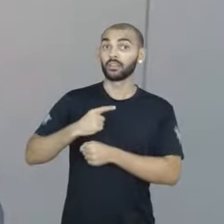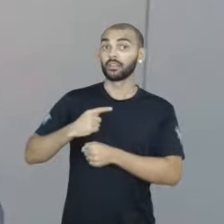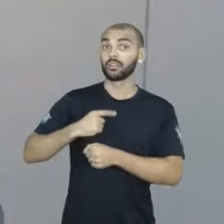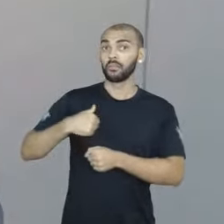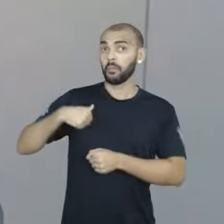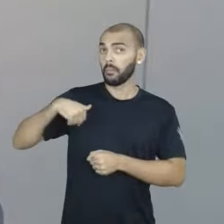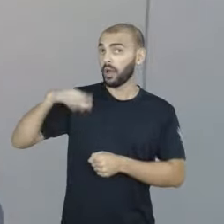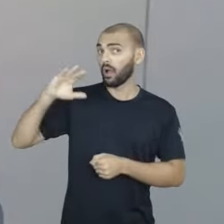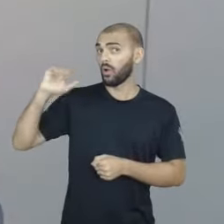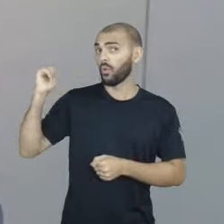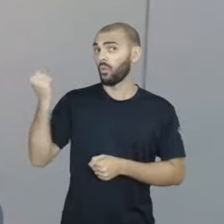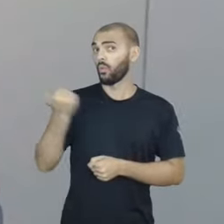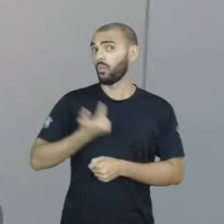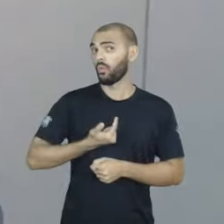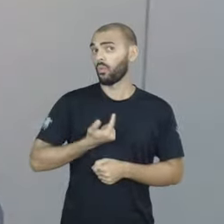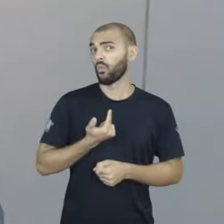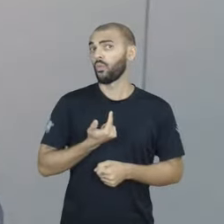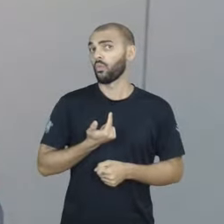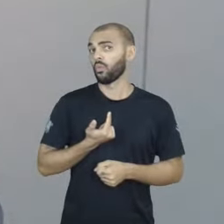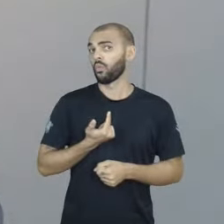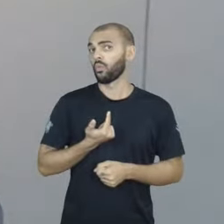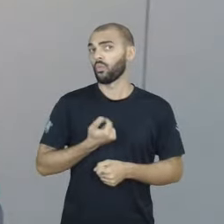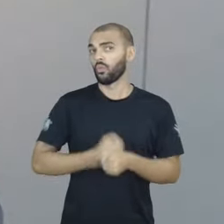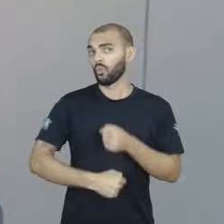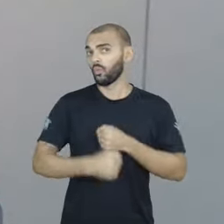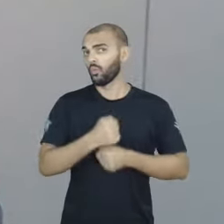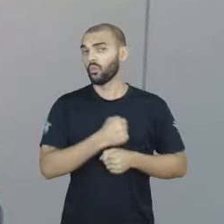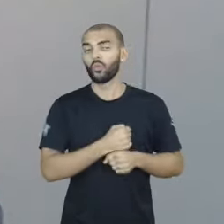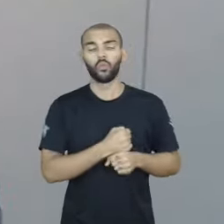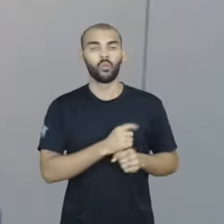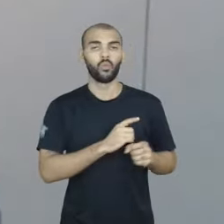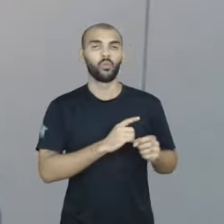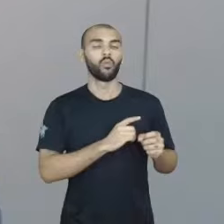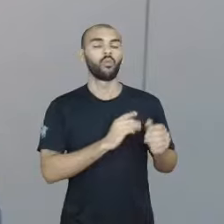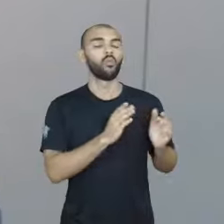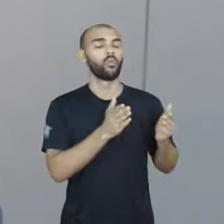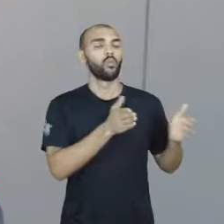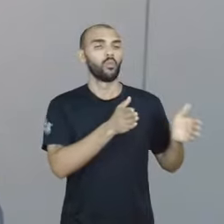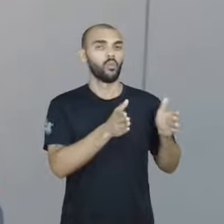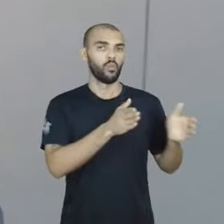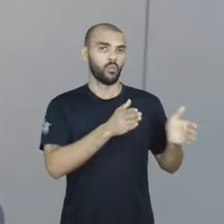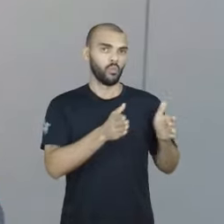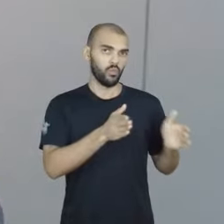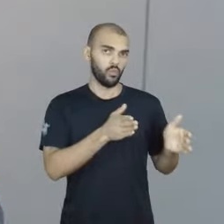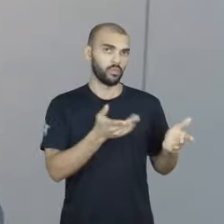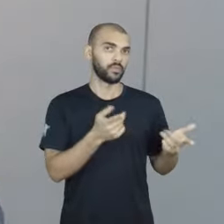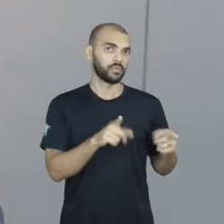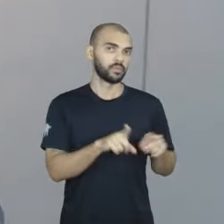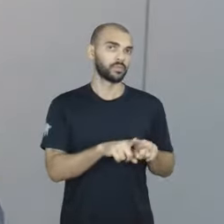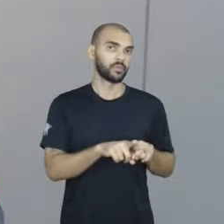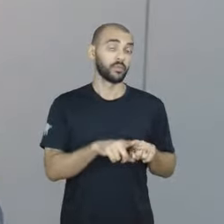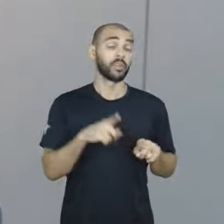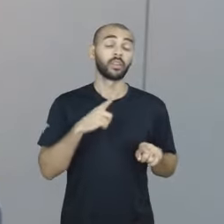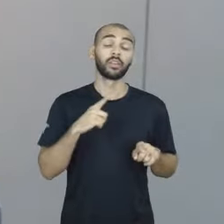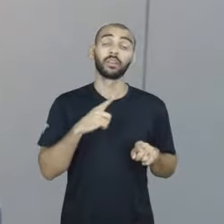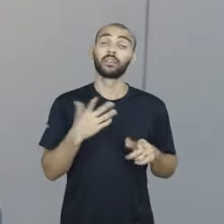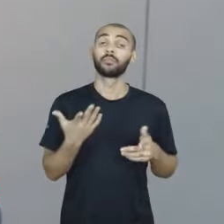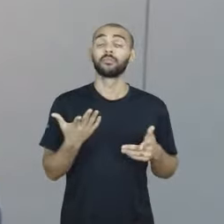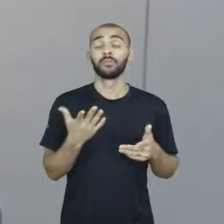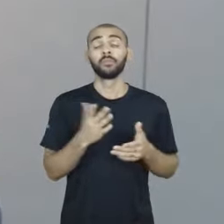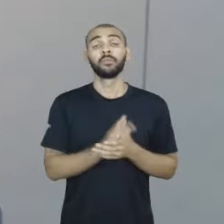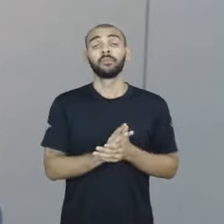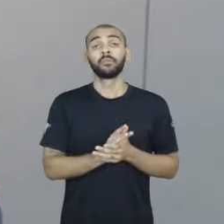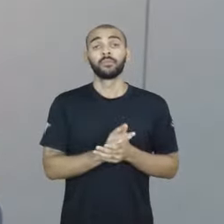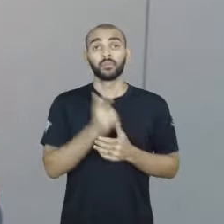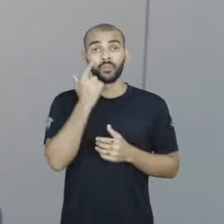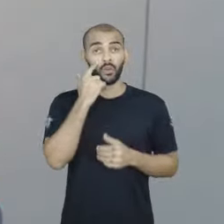últimas décadas, mais de 10% de crescimento do rendimento do trabalho. Isso está impulsionado, claro, pelo aumento real do salário